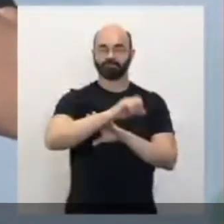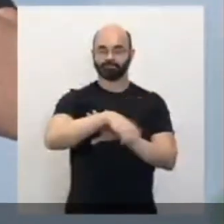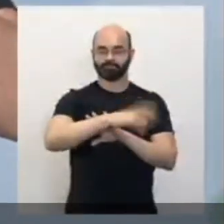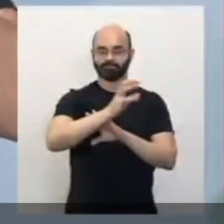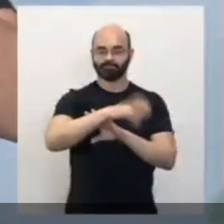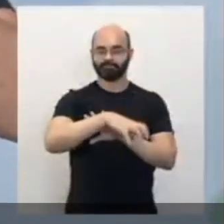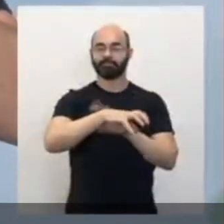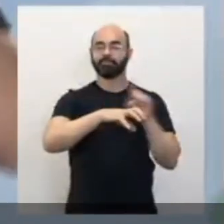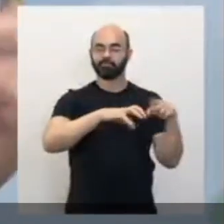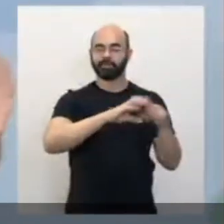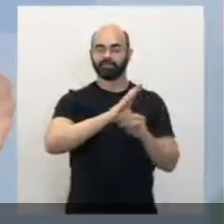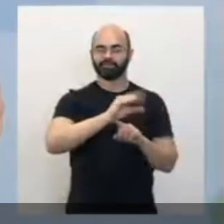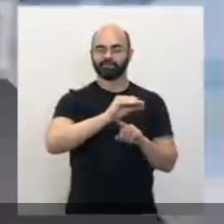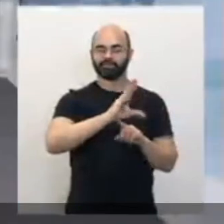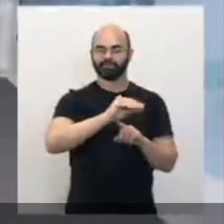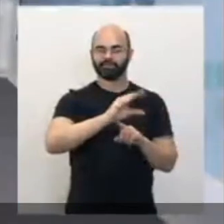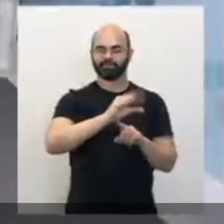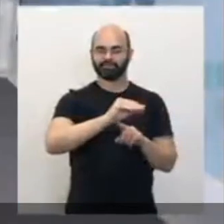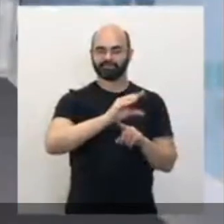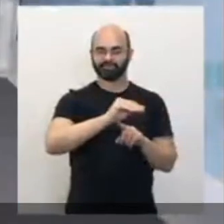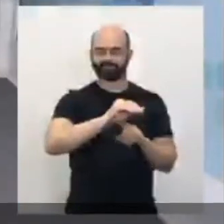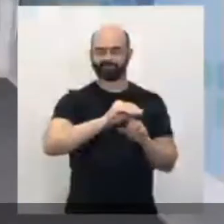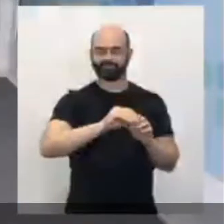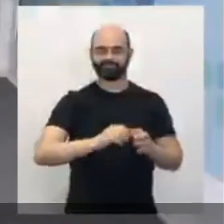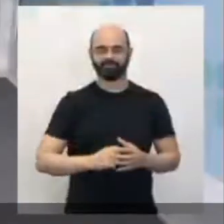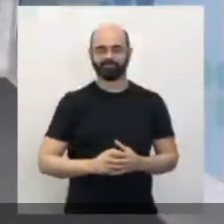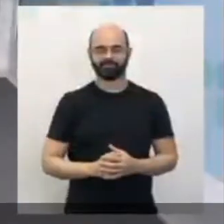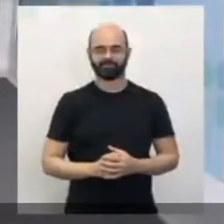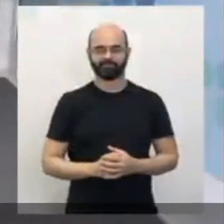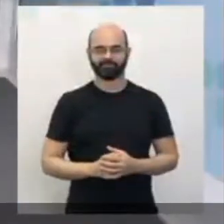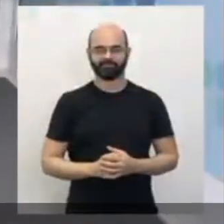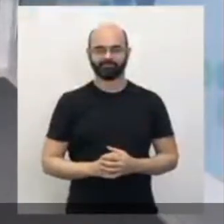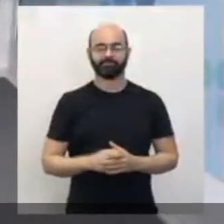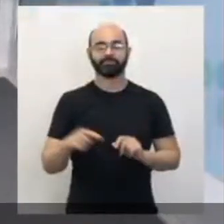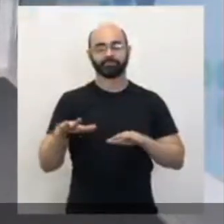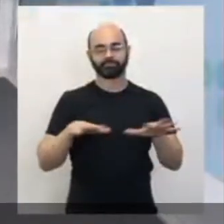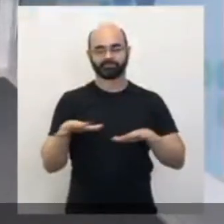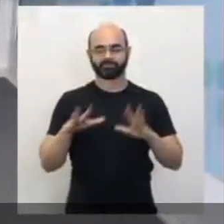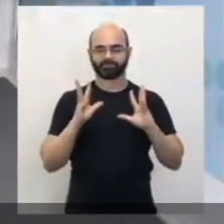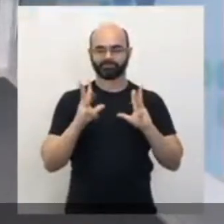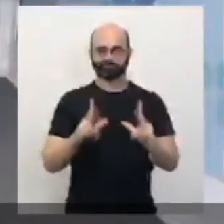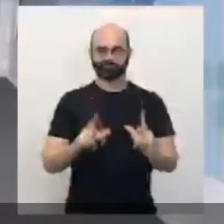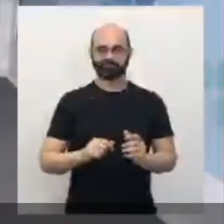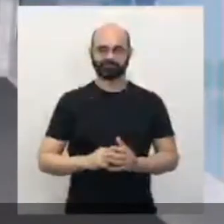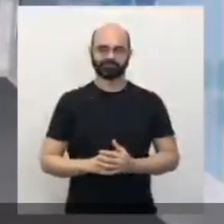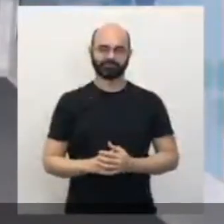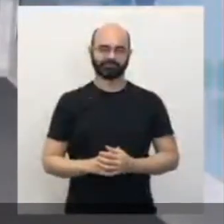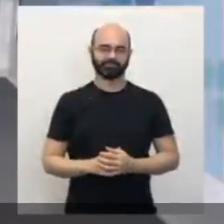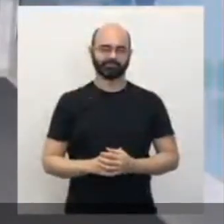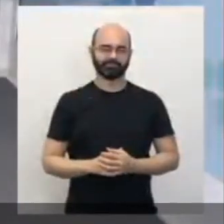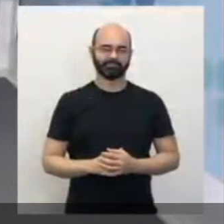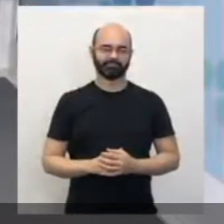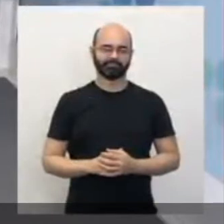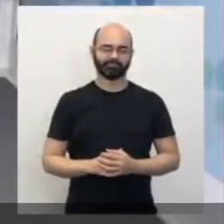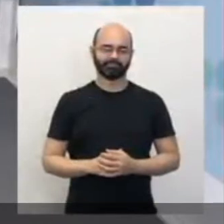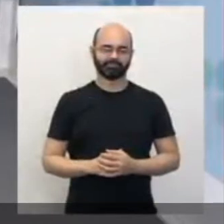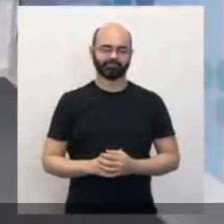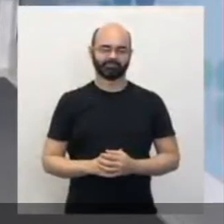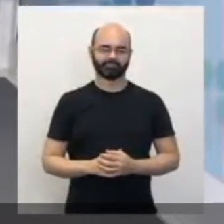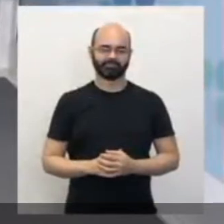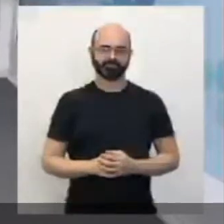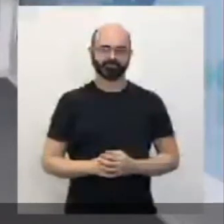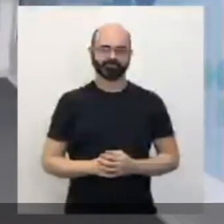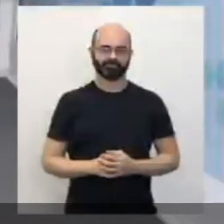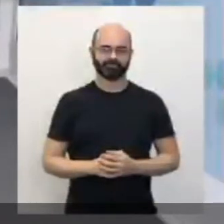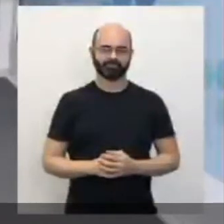de pinça. Legal. Beleza? Muito Então, bom. basicamente, esses são os movimentos. E aí eu tenho no meu aqui